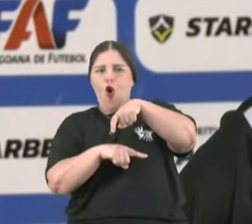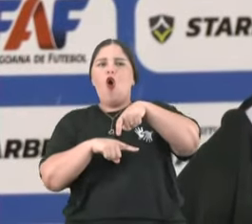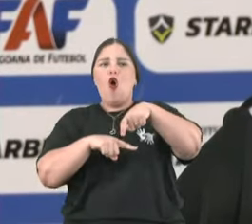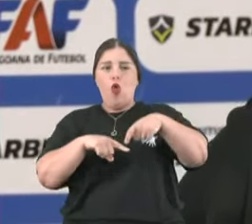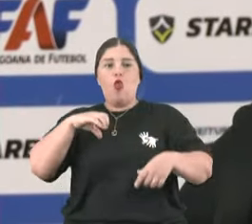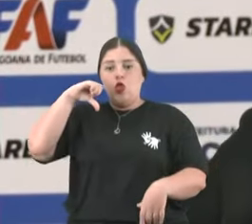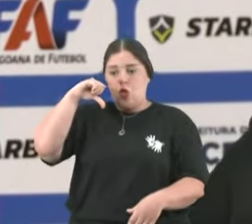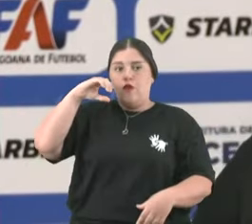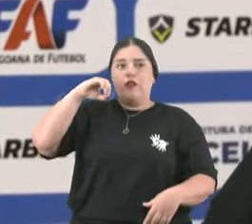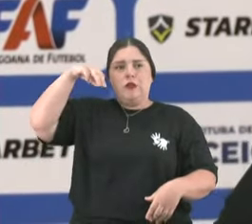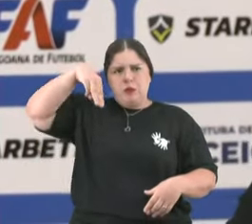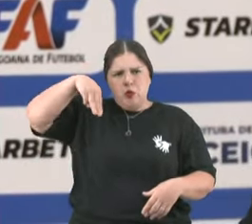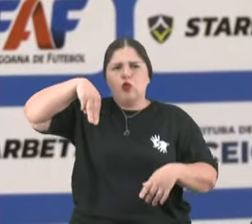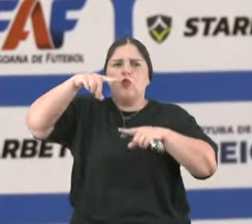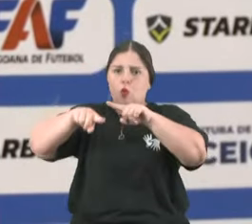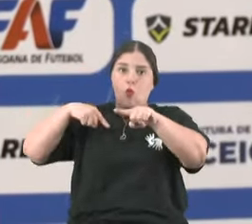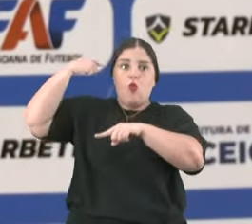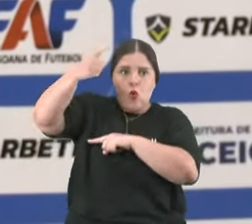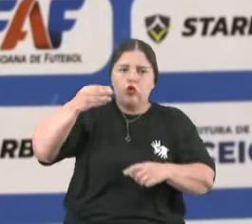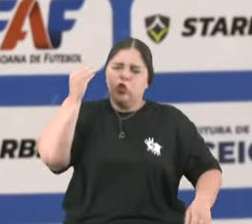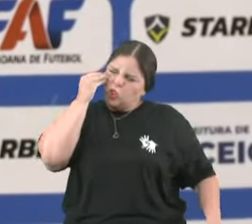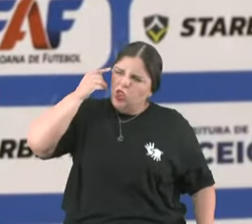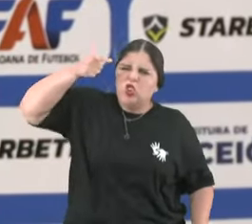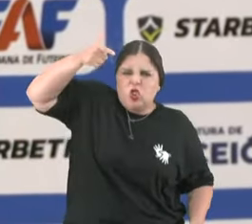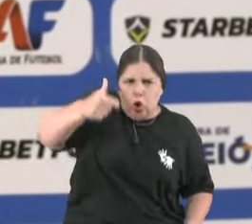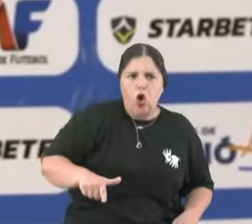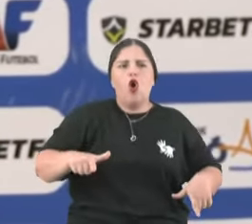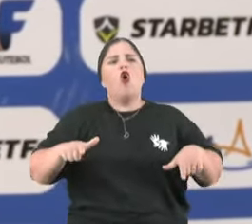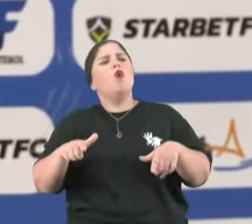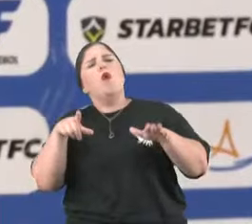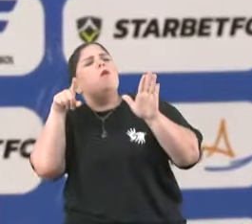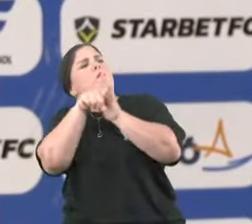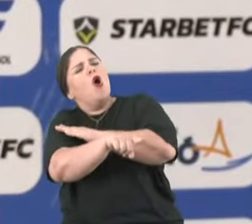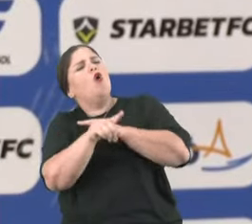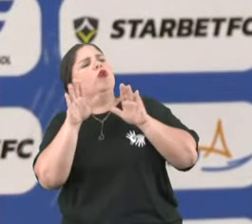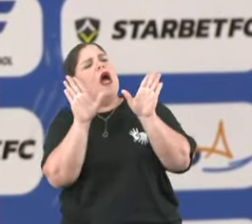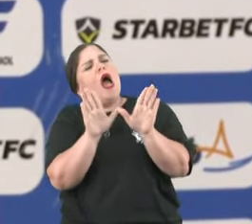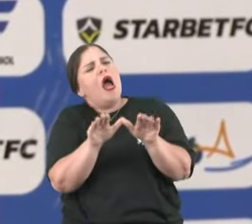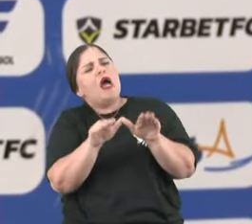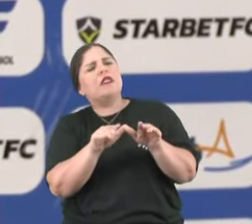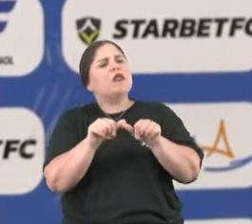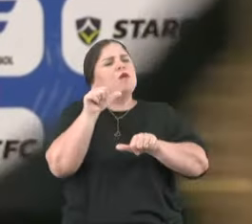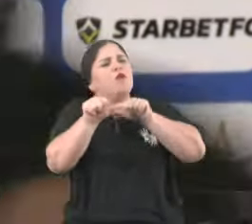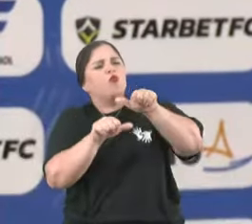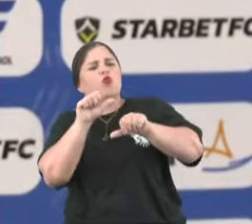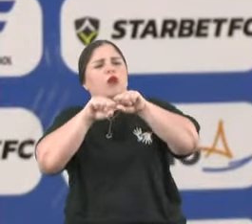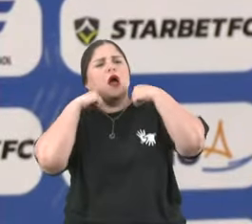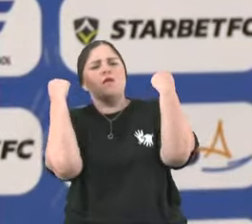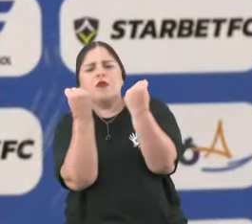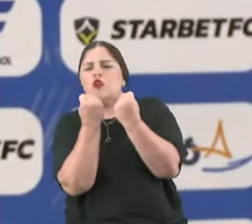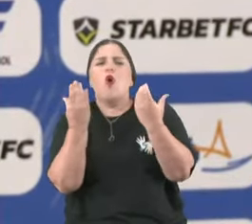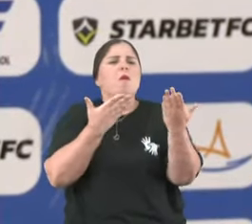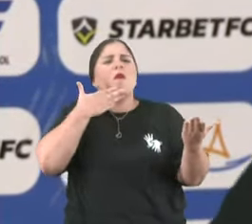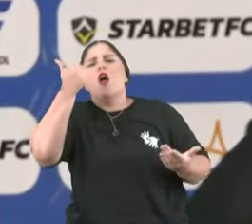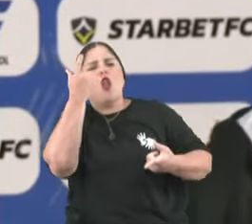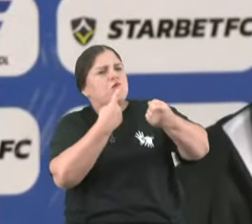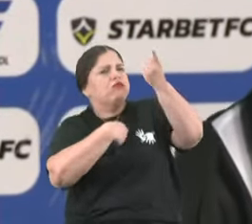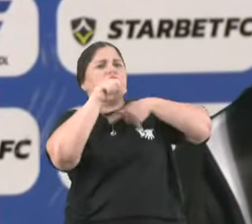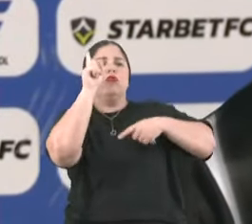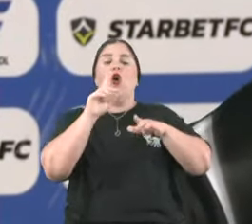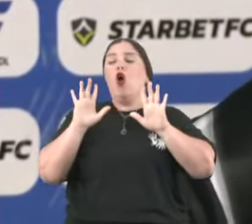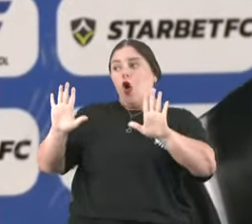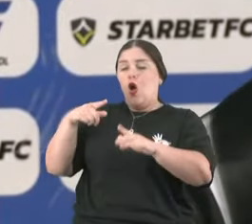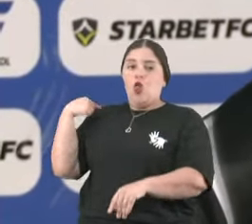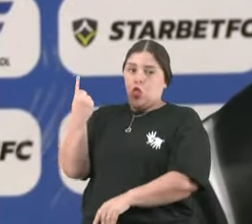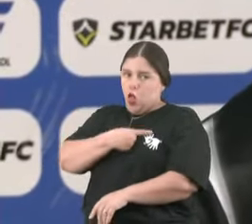também. Como é que você acha que o que o Asa tem que fazer para reverter, chegar lá no Rei Pelé e surpreender? A gente precisa impor o nosso ritmo de jogo